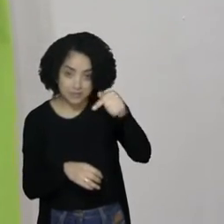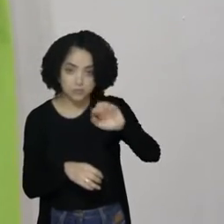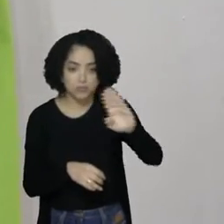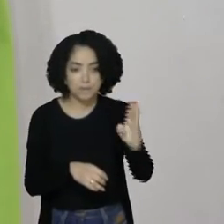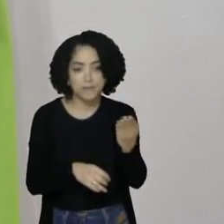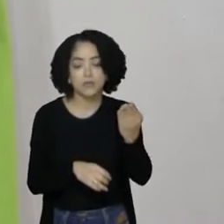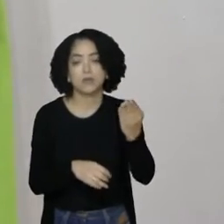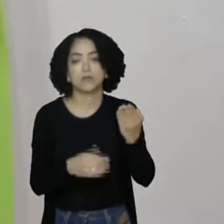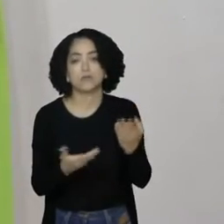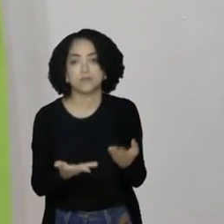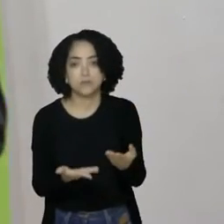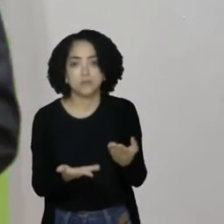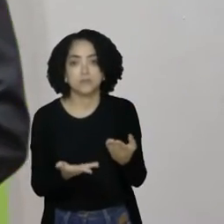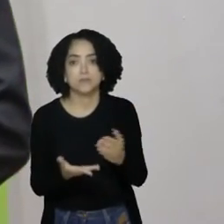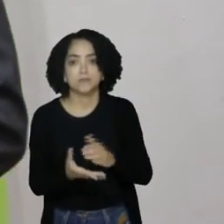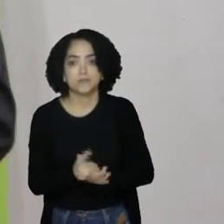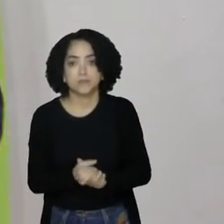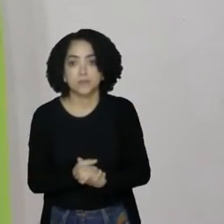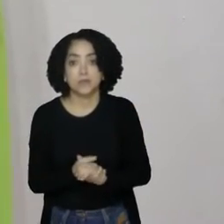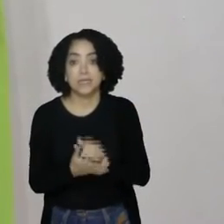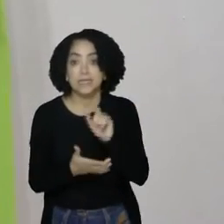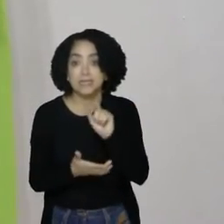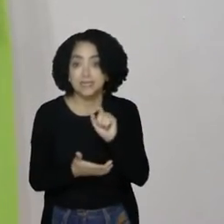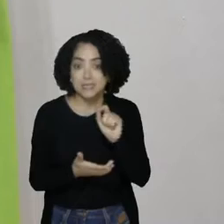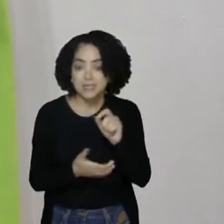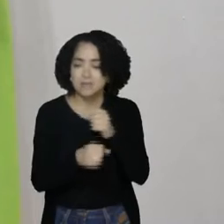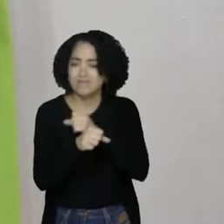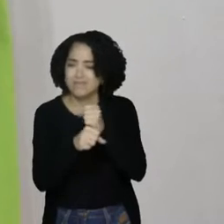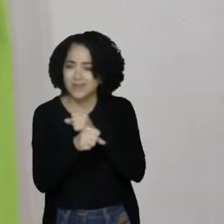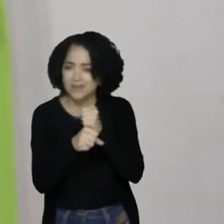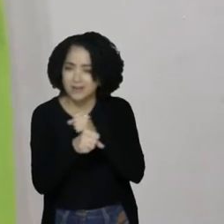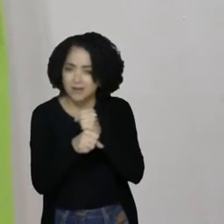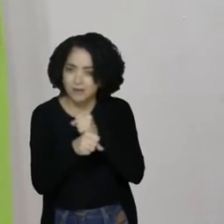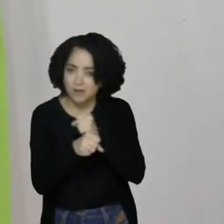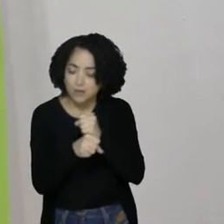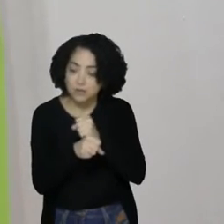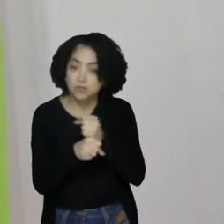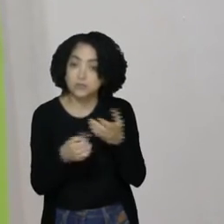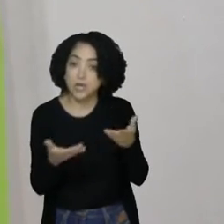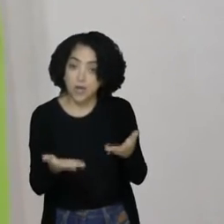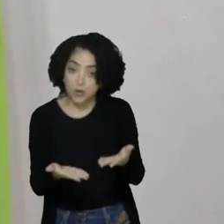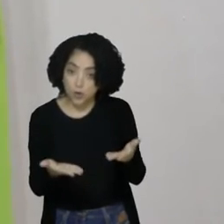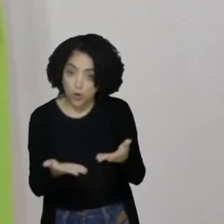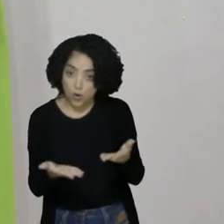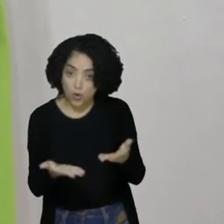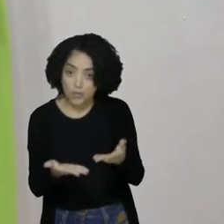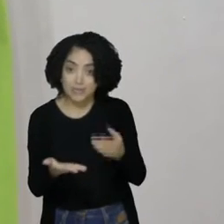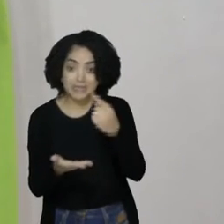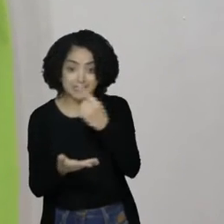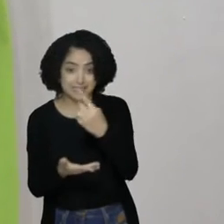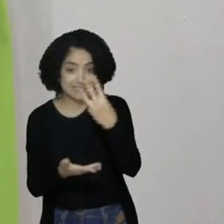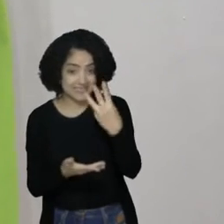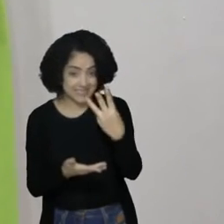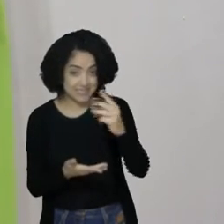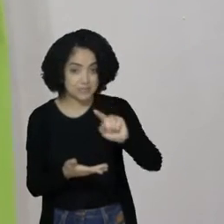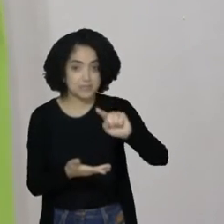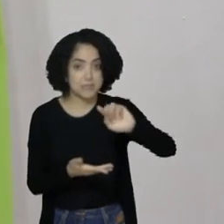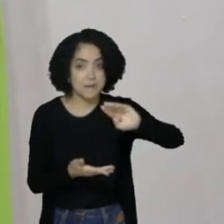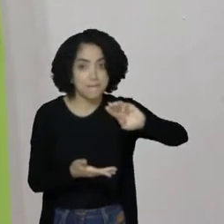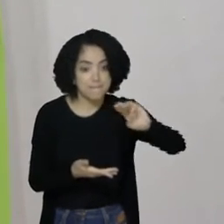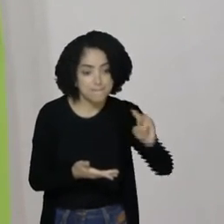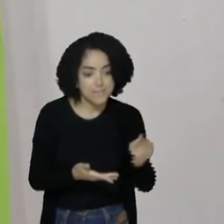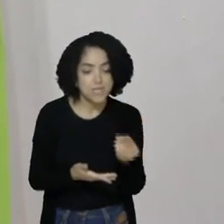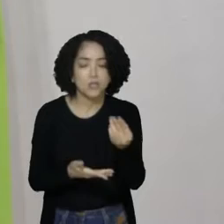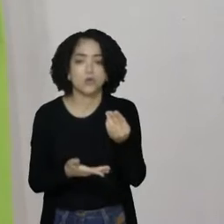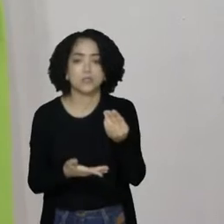E o contingenciamento, que é feito há anos, esse ano foi de 13 milhões.